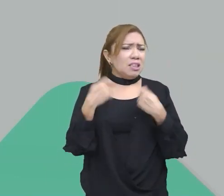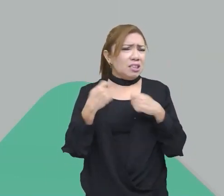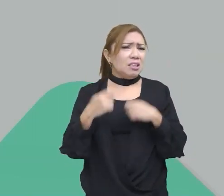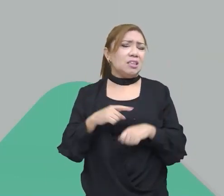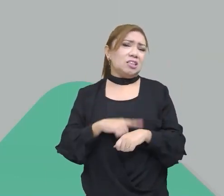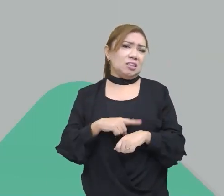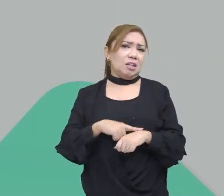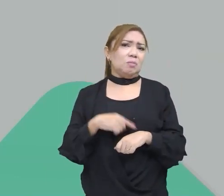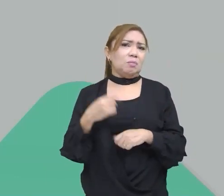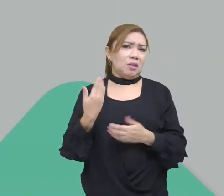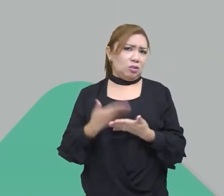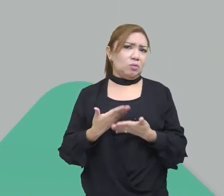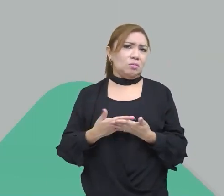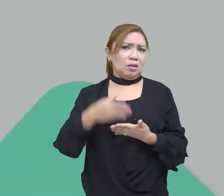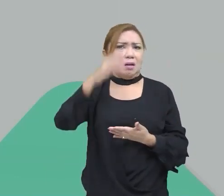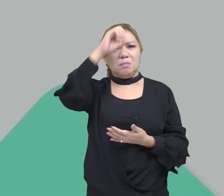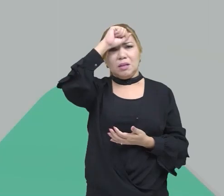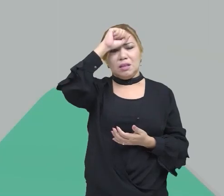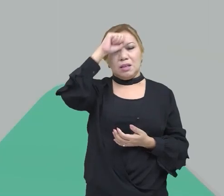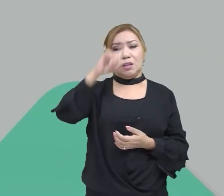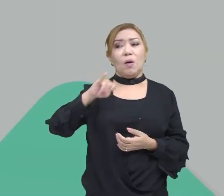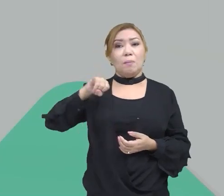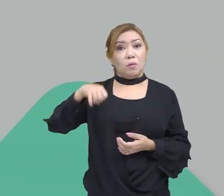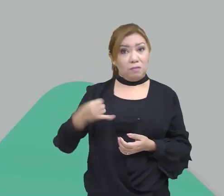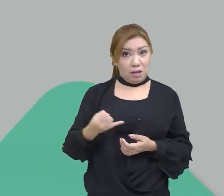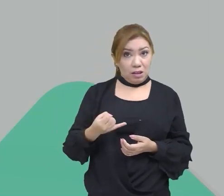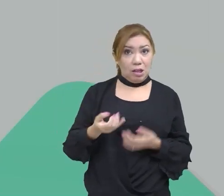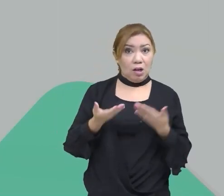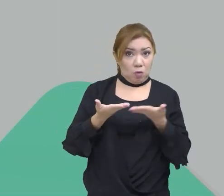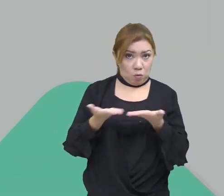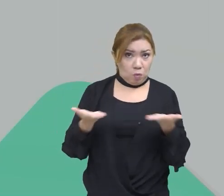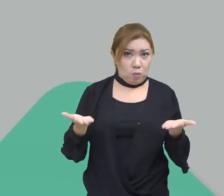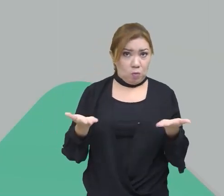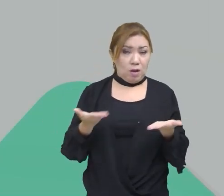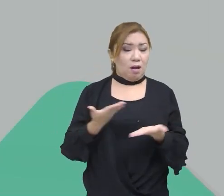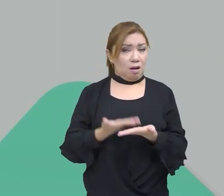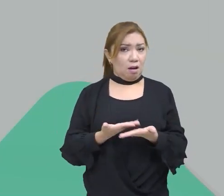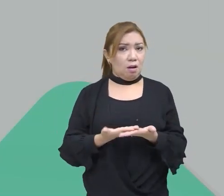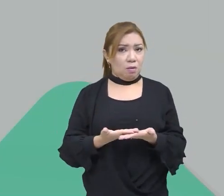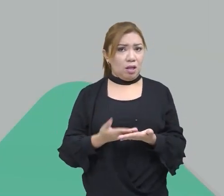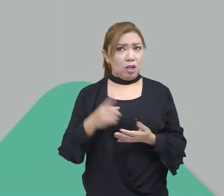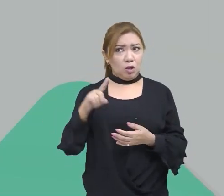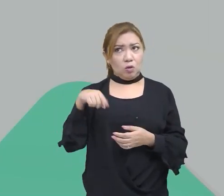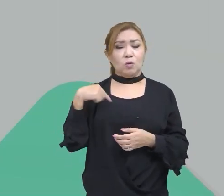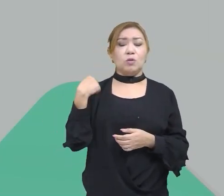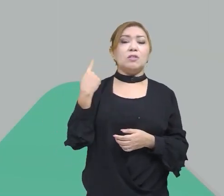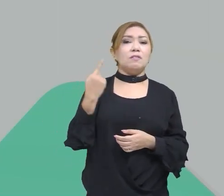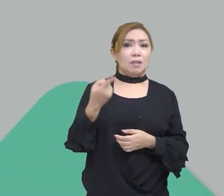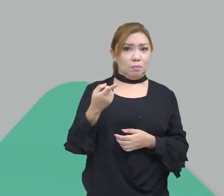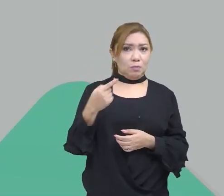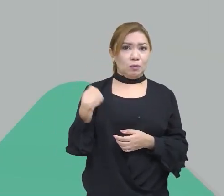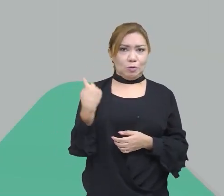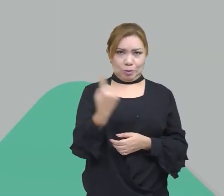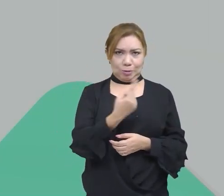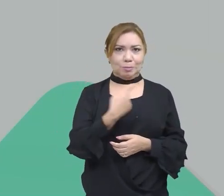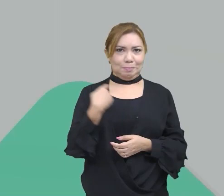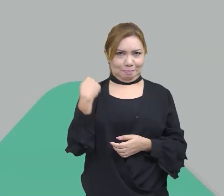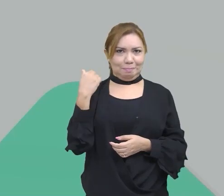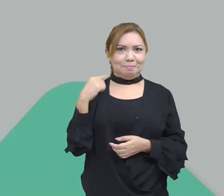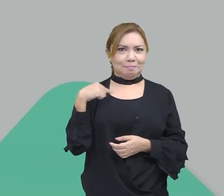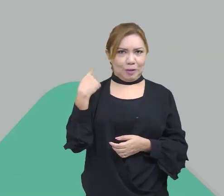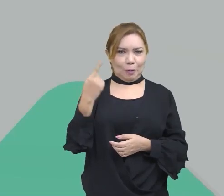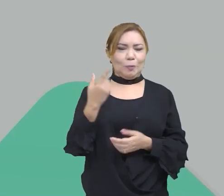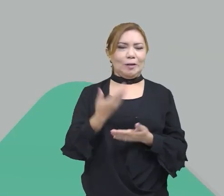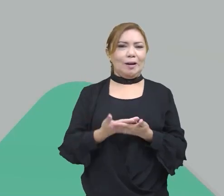aprender. Então, aproveitem as aulas e nós nos vemos em outra aula, né? Nós